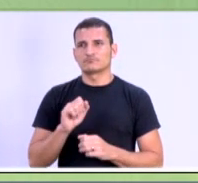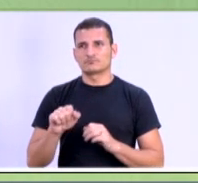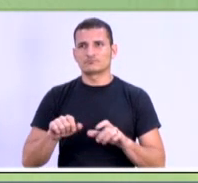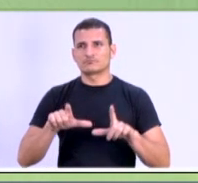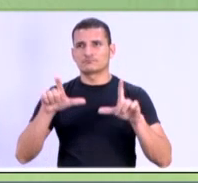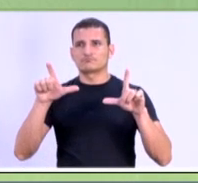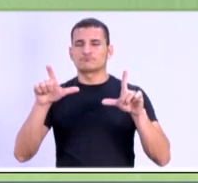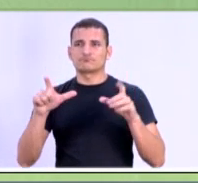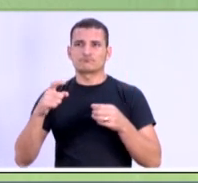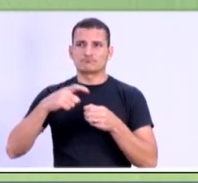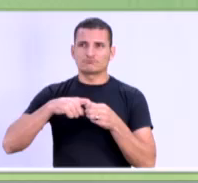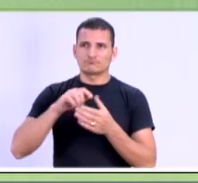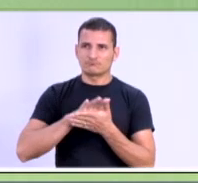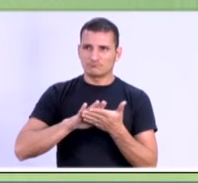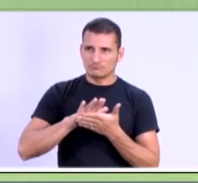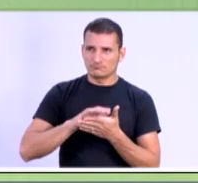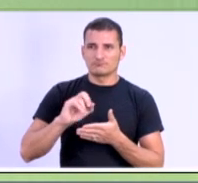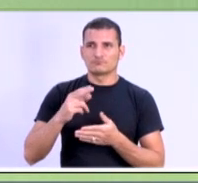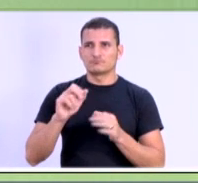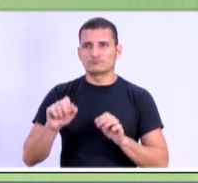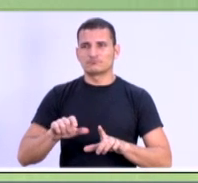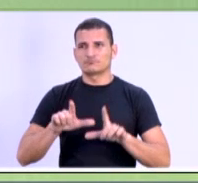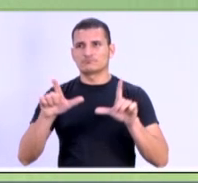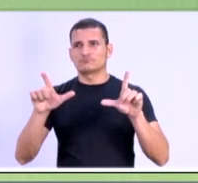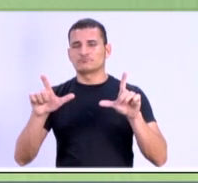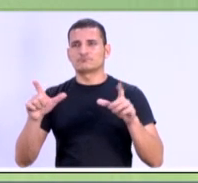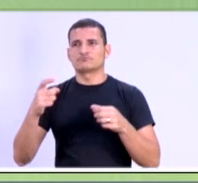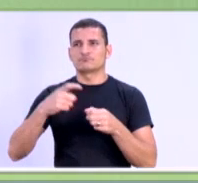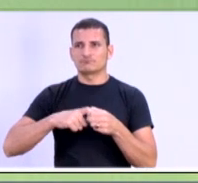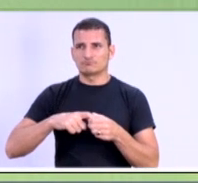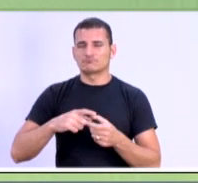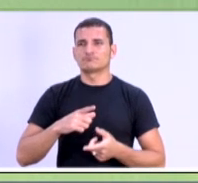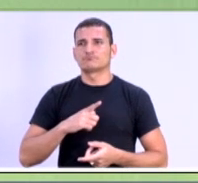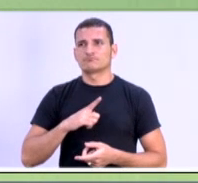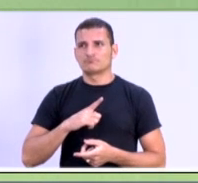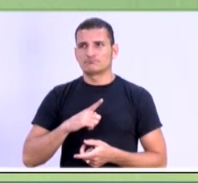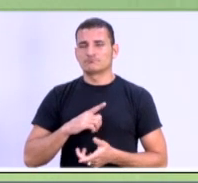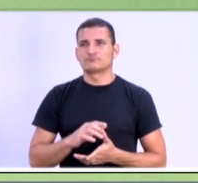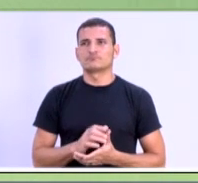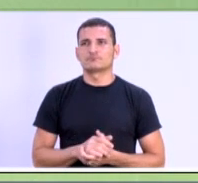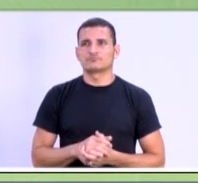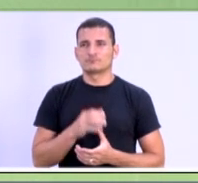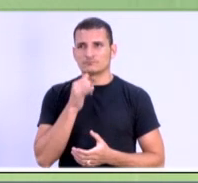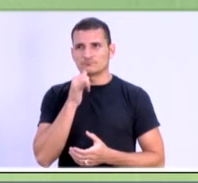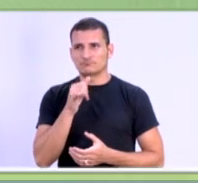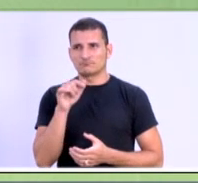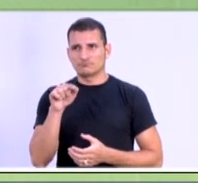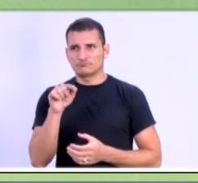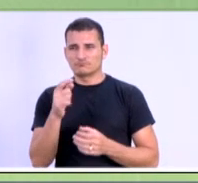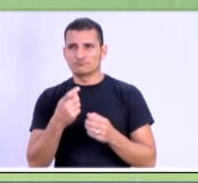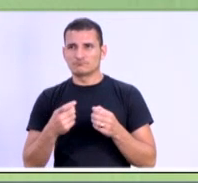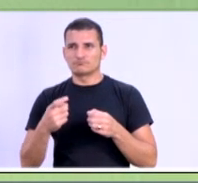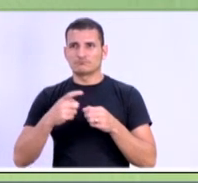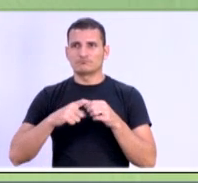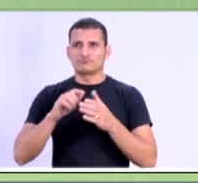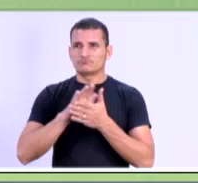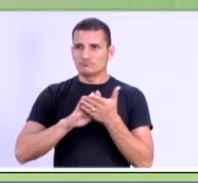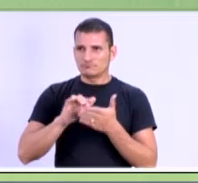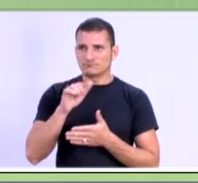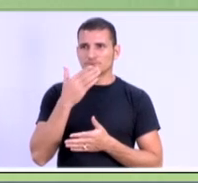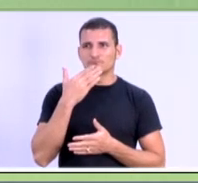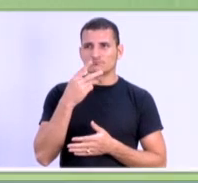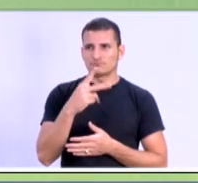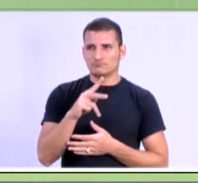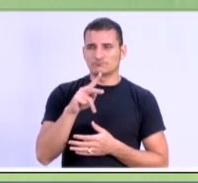não voltar o valor, ou executar e voltar o valor. Quando ele não retorna o valor, o tipo do